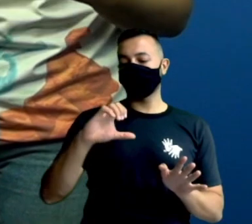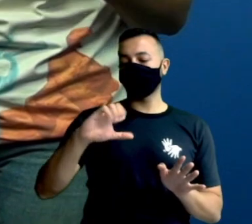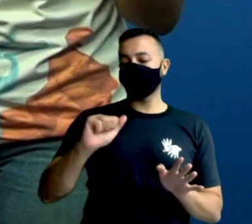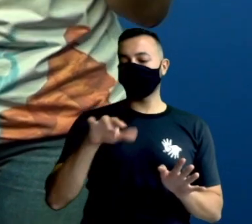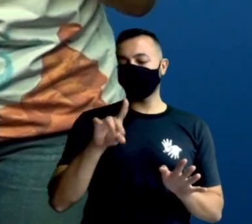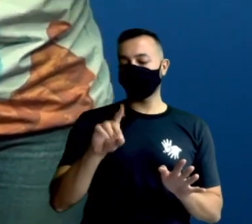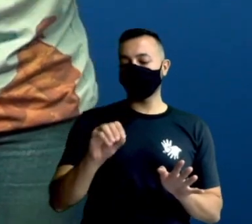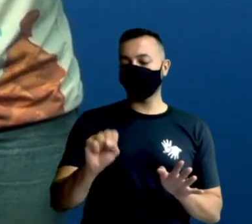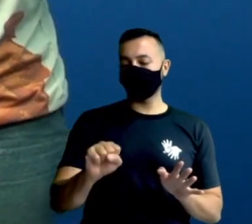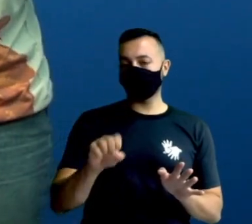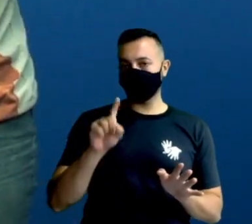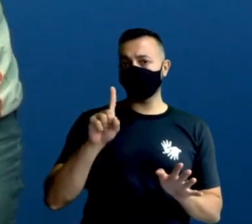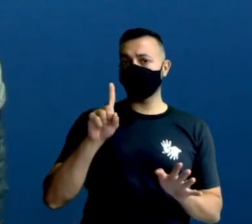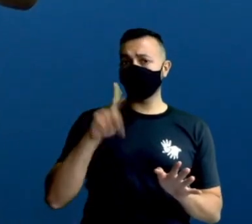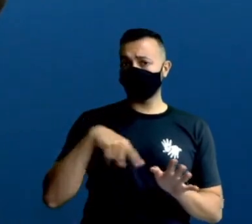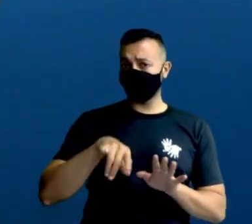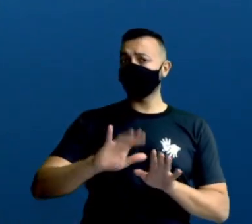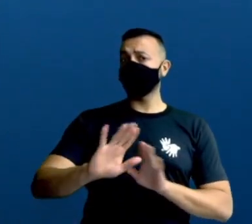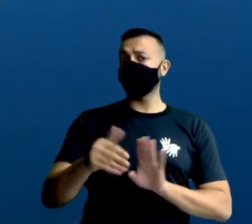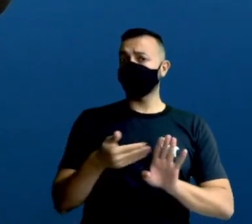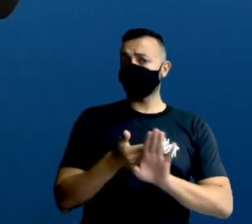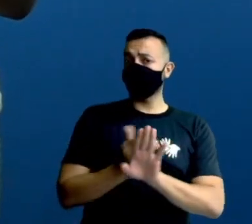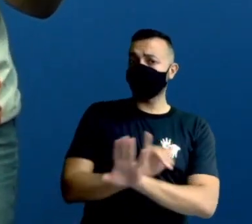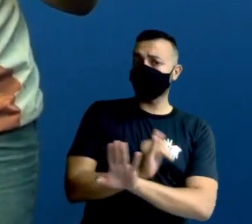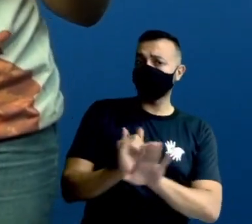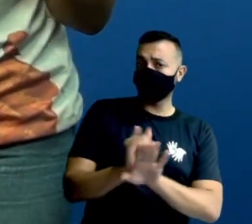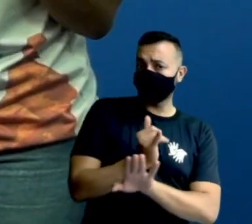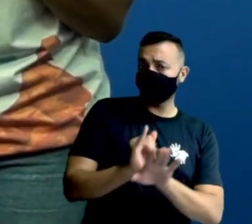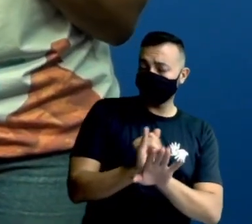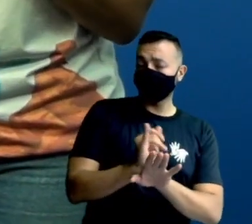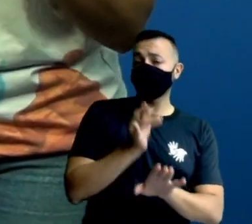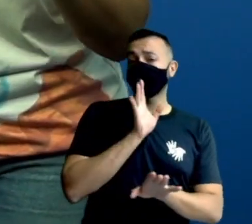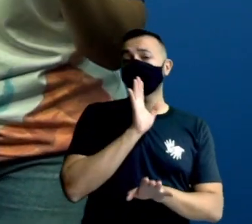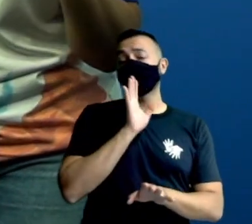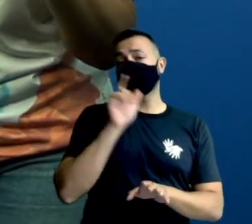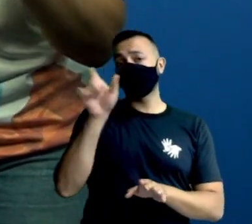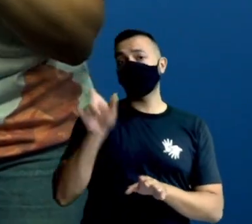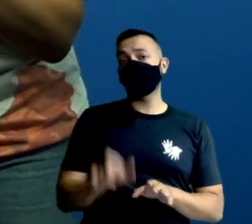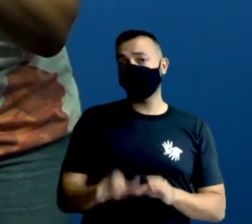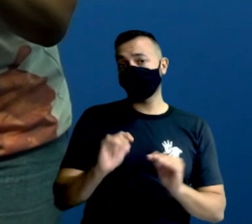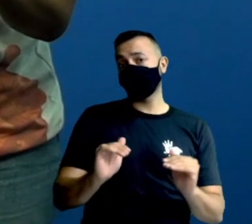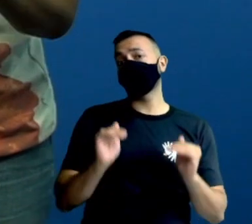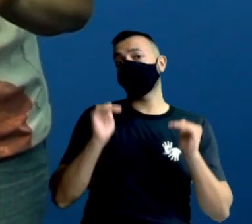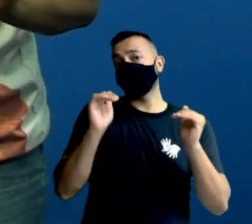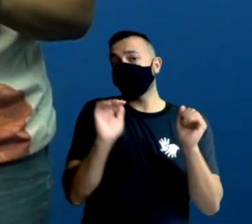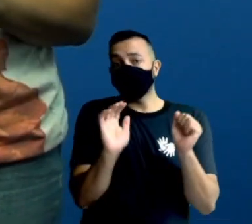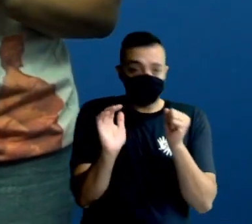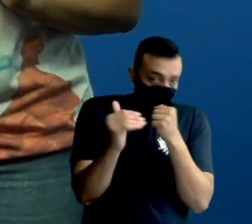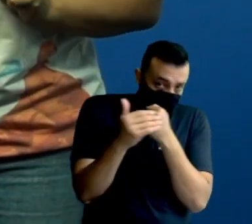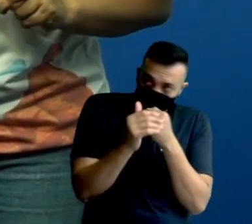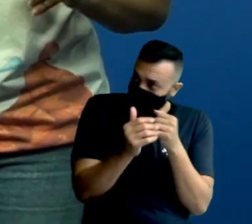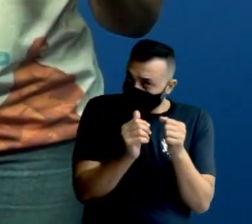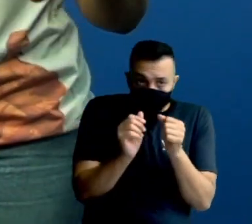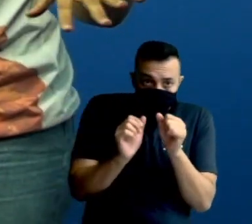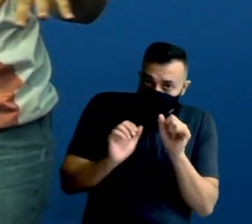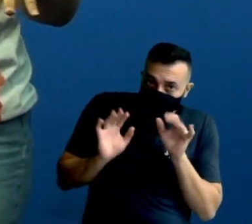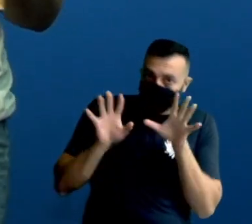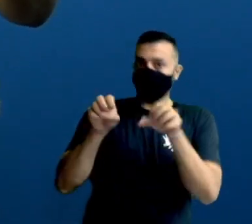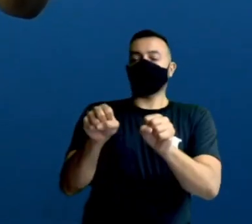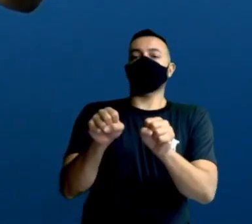muito importante, ele era um estrategista maravilhoso, tanto que ele ficou conhecido como o mestre das emboscadas, né?